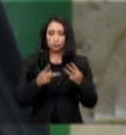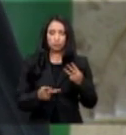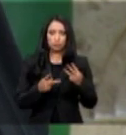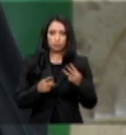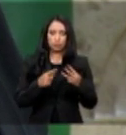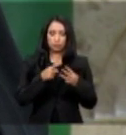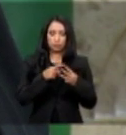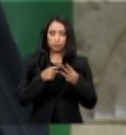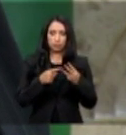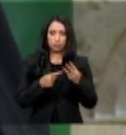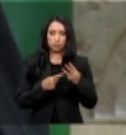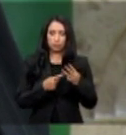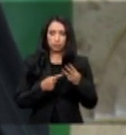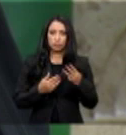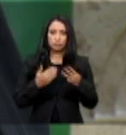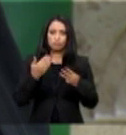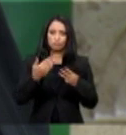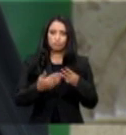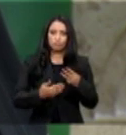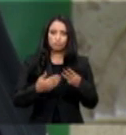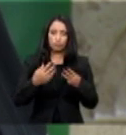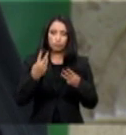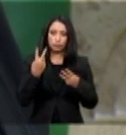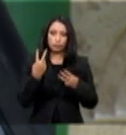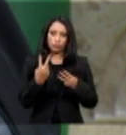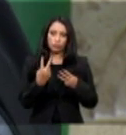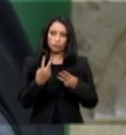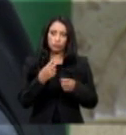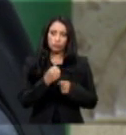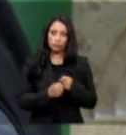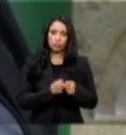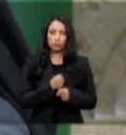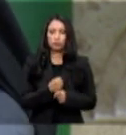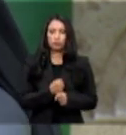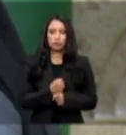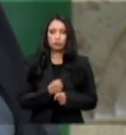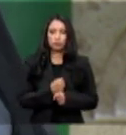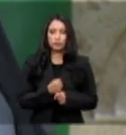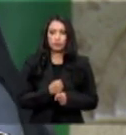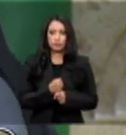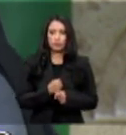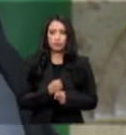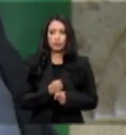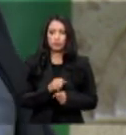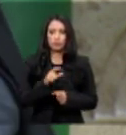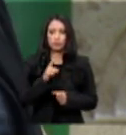passaram, ao longo dos últimos dois anos, por algumas